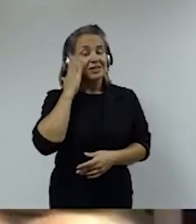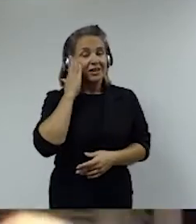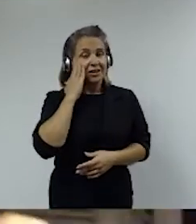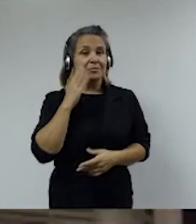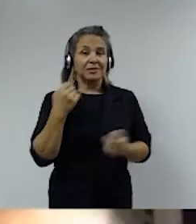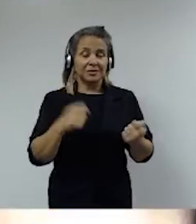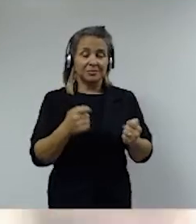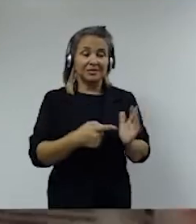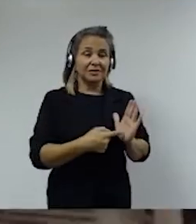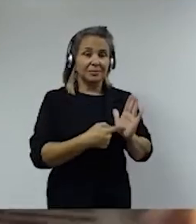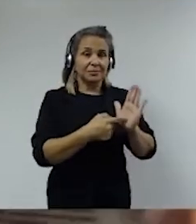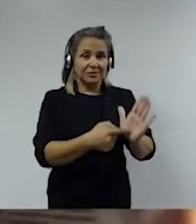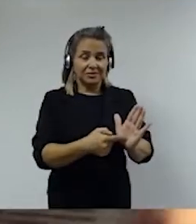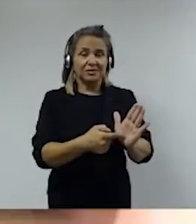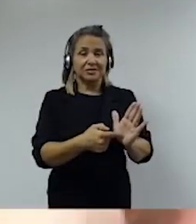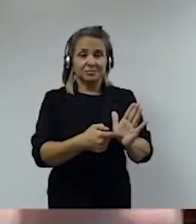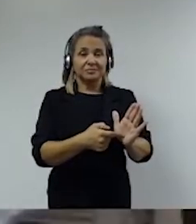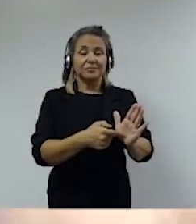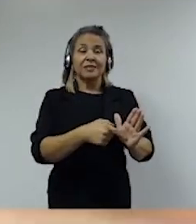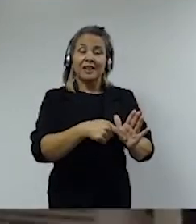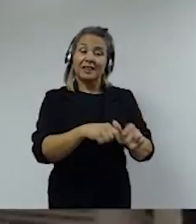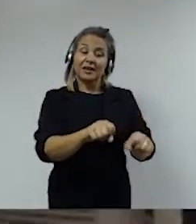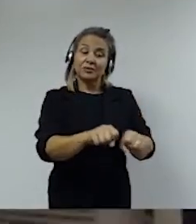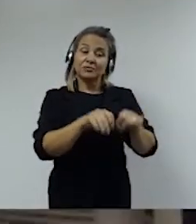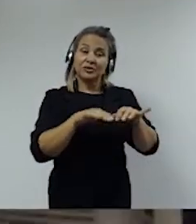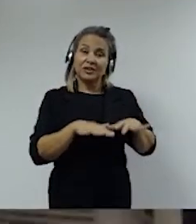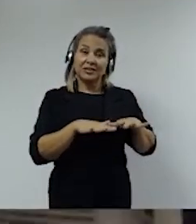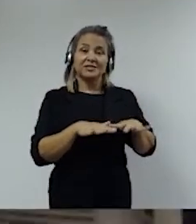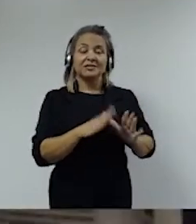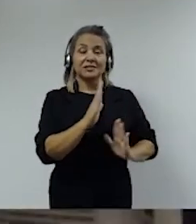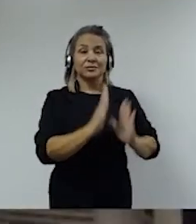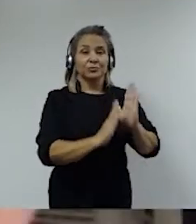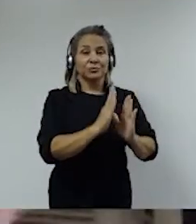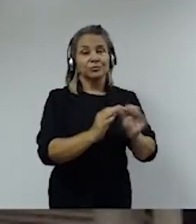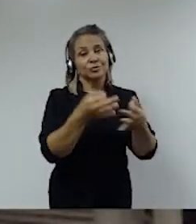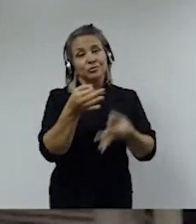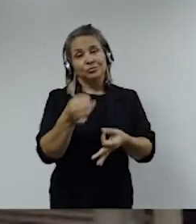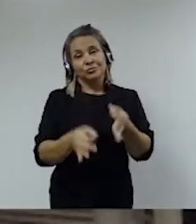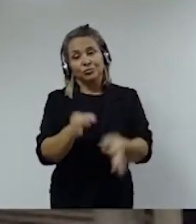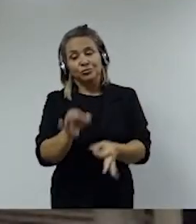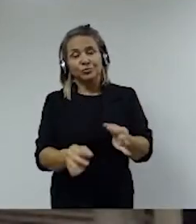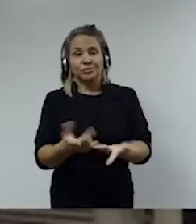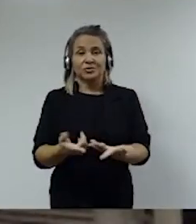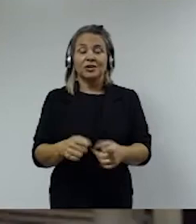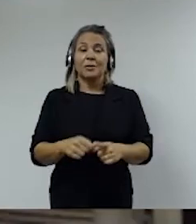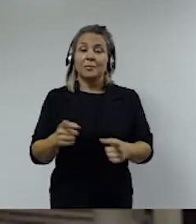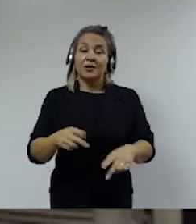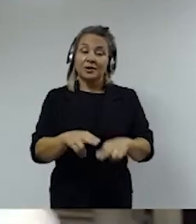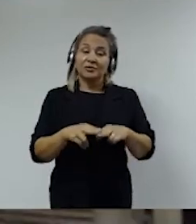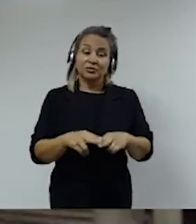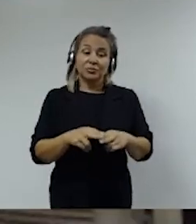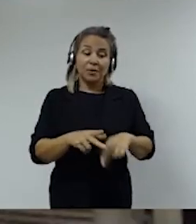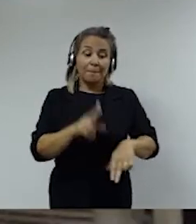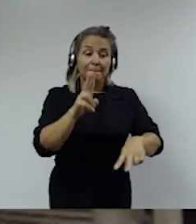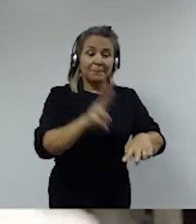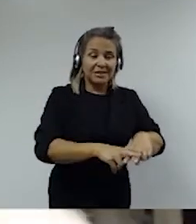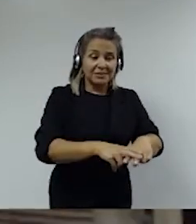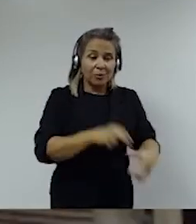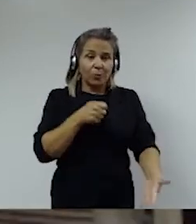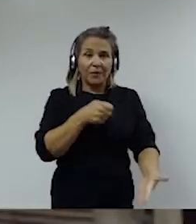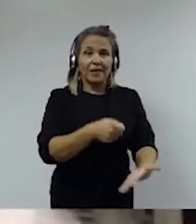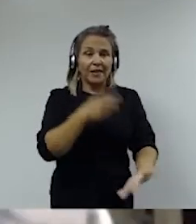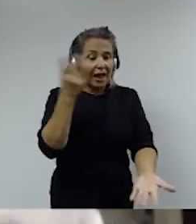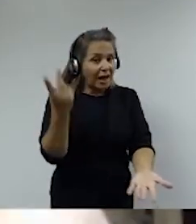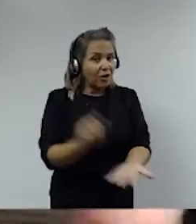pronta apresentação do preso em audiência de custódia resultante de uma prisão em flagrante, mas ainda tem sido pouco firme quanto